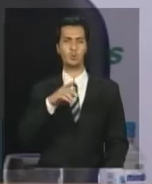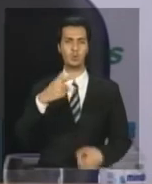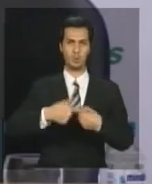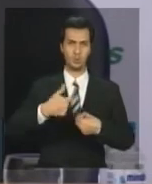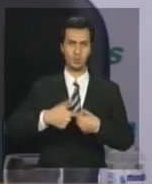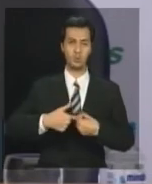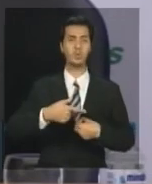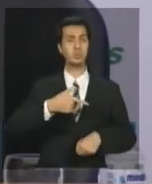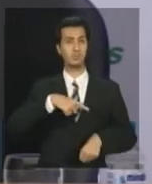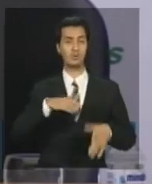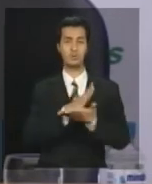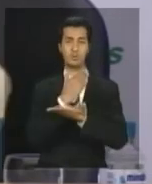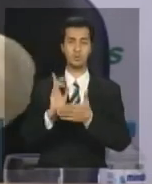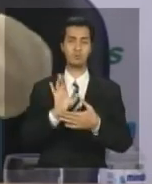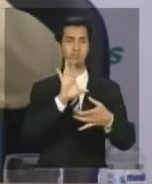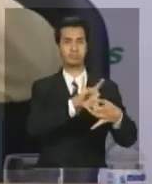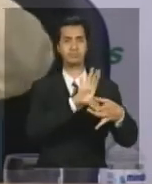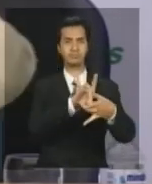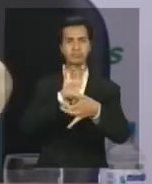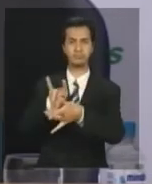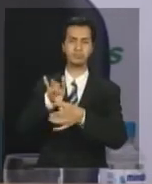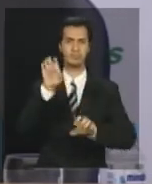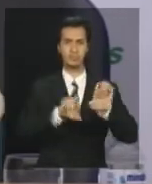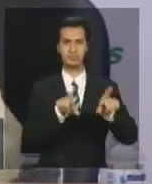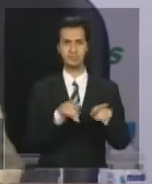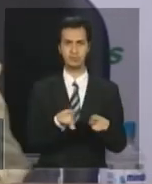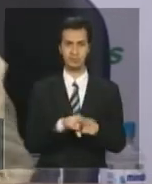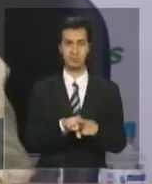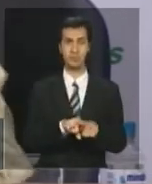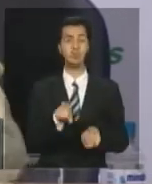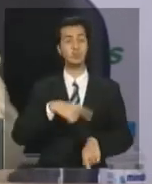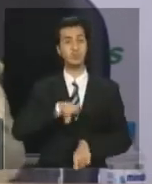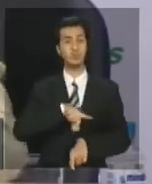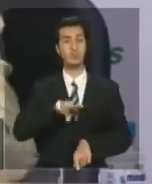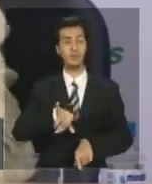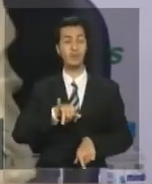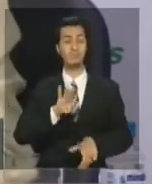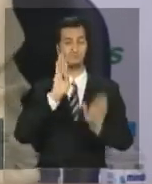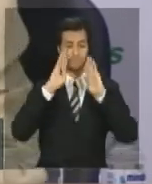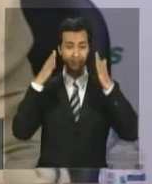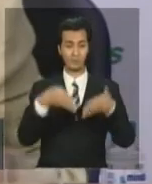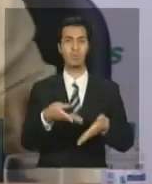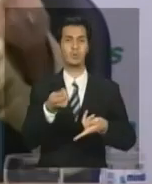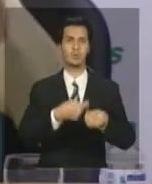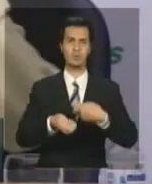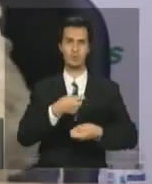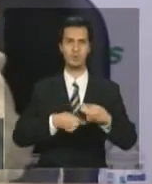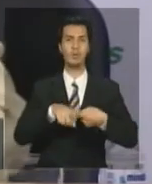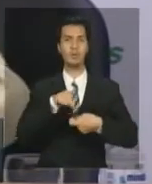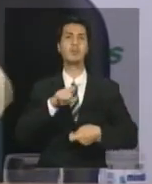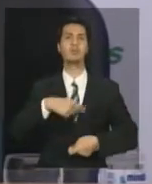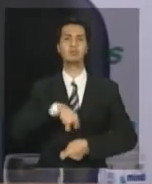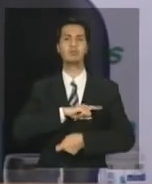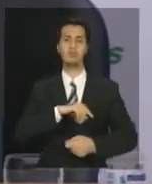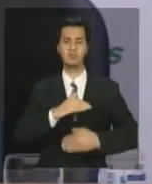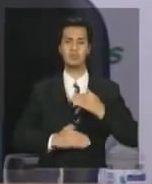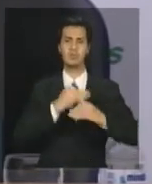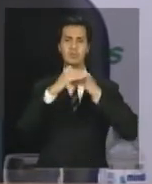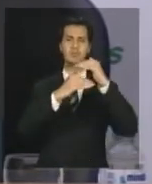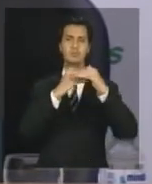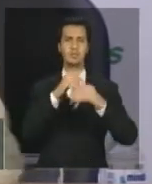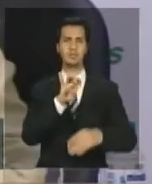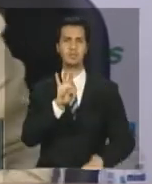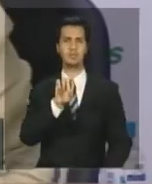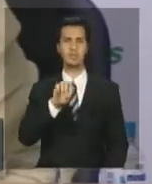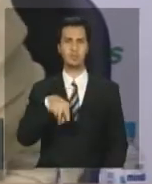estar trabalhando é de uma forma muito focada no resultado econômico, é o nosso crescimento em etanol.